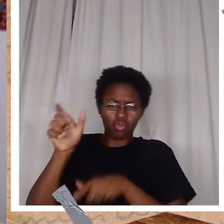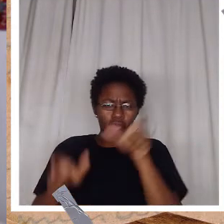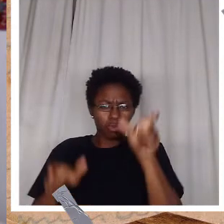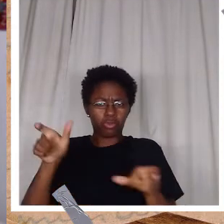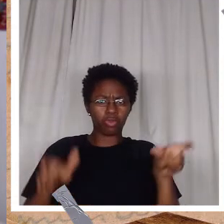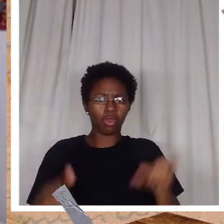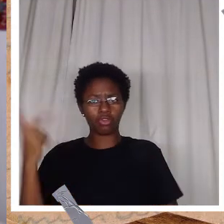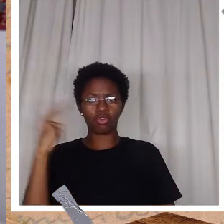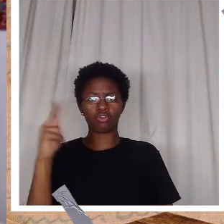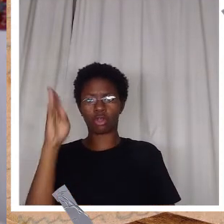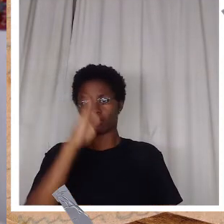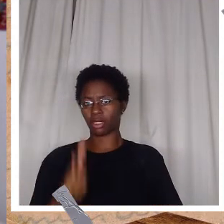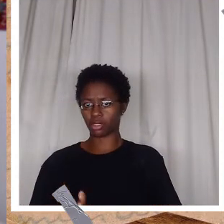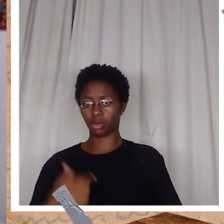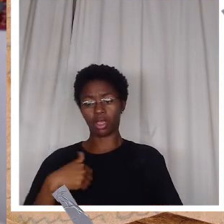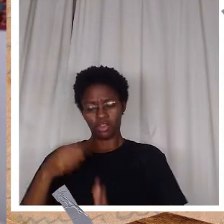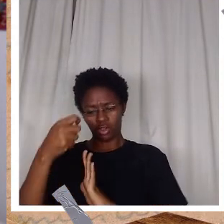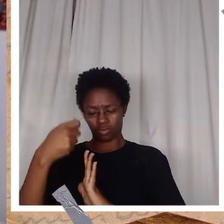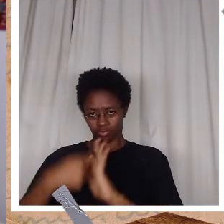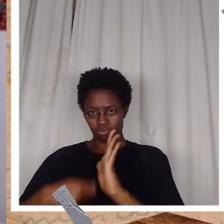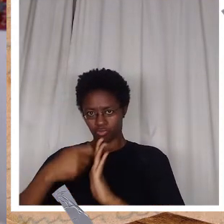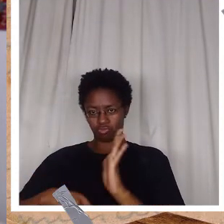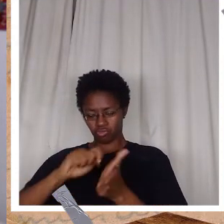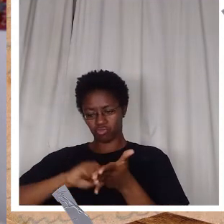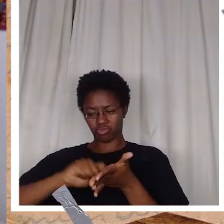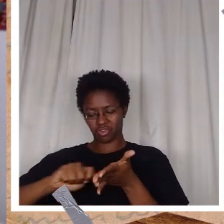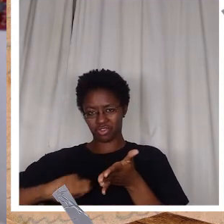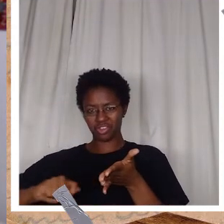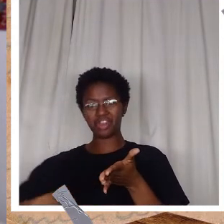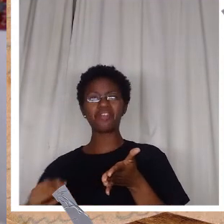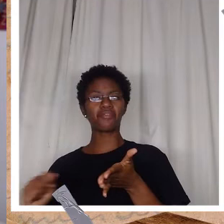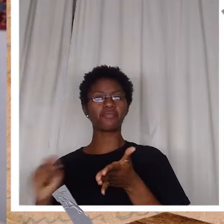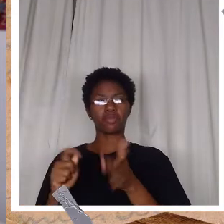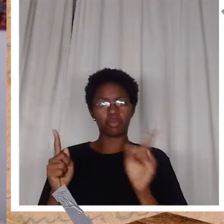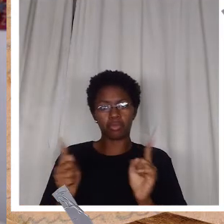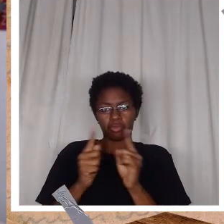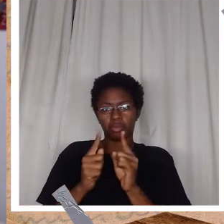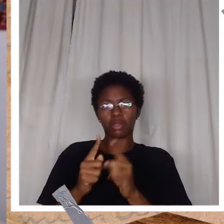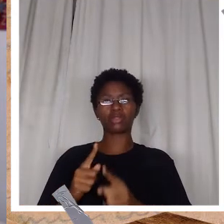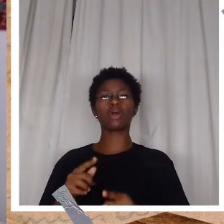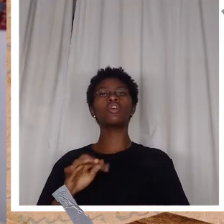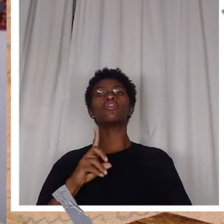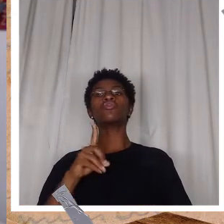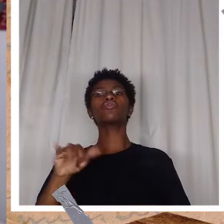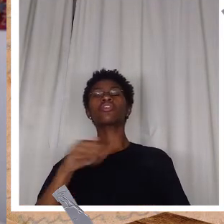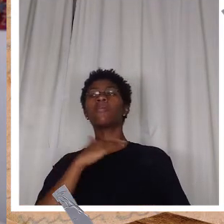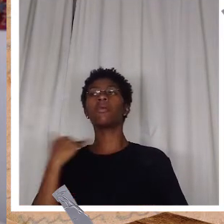escrevi um pequeno texto em homenagem ao Aldir, na passagem, no falecimento do Aldir Blanc,